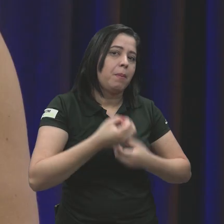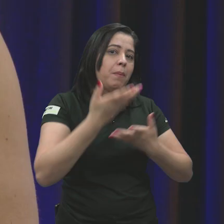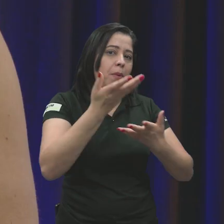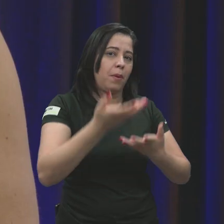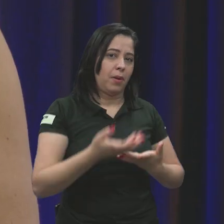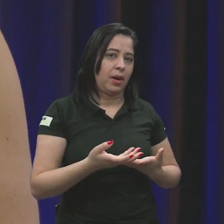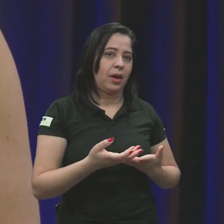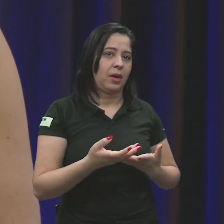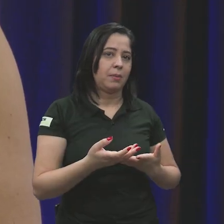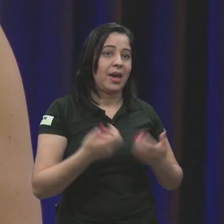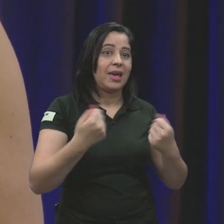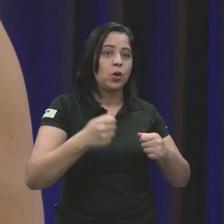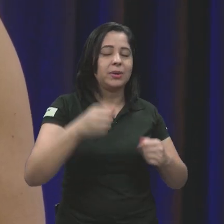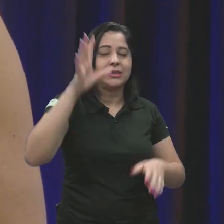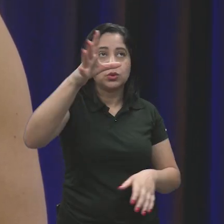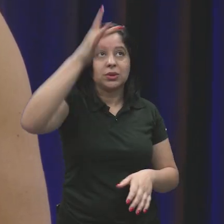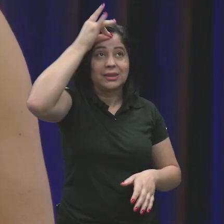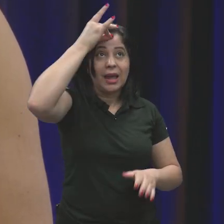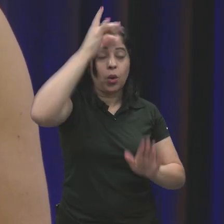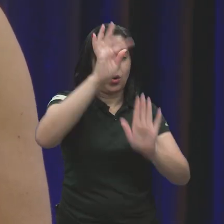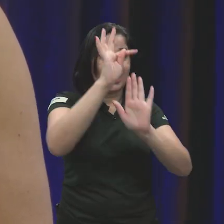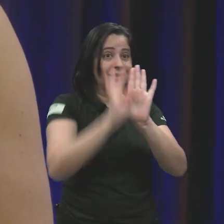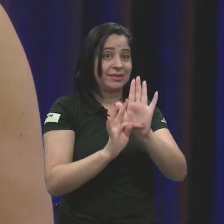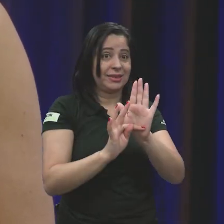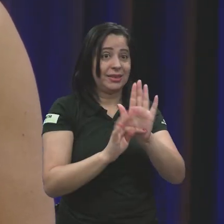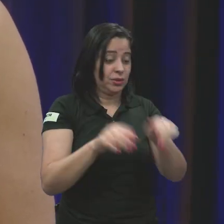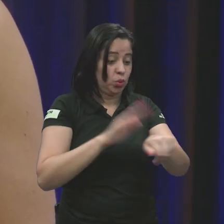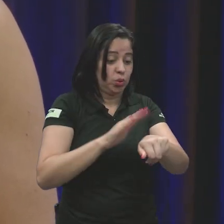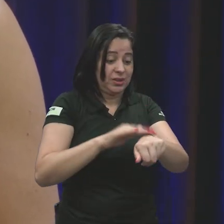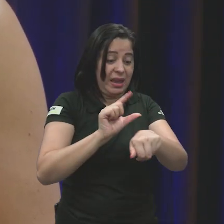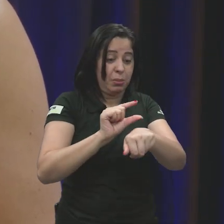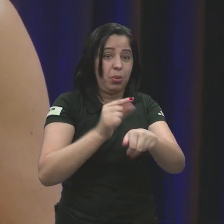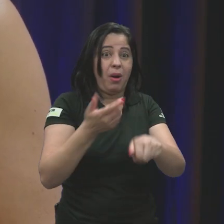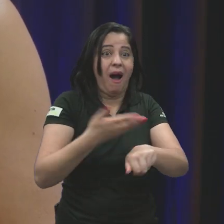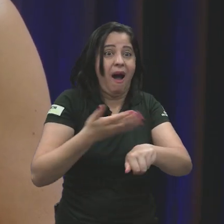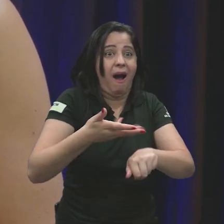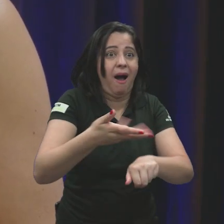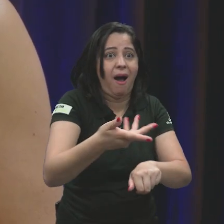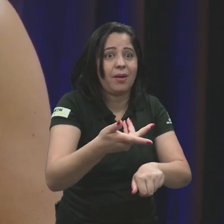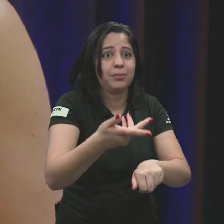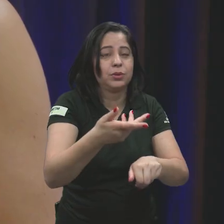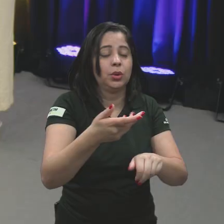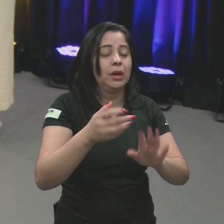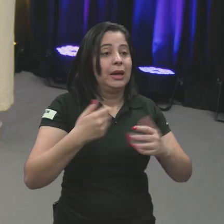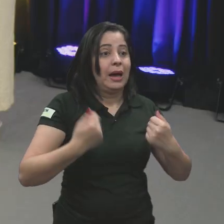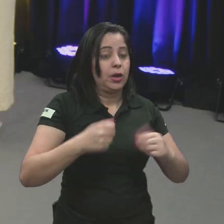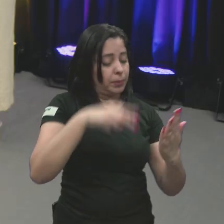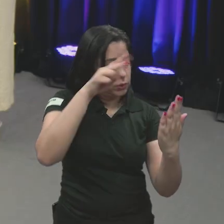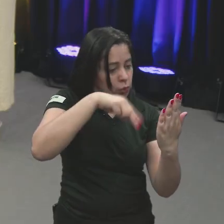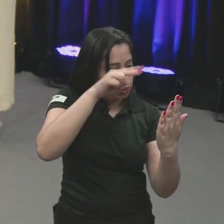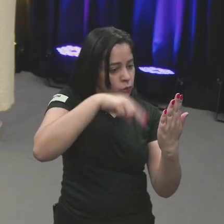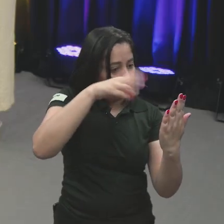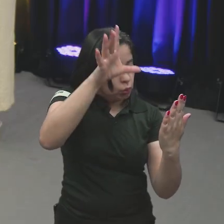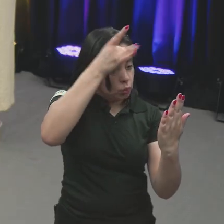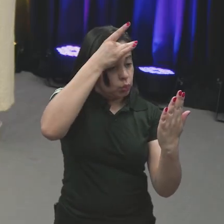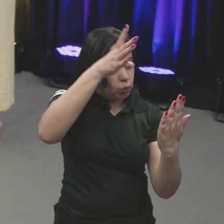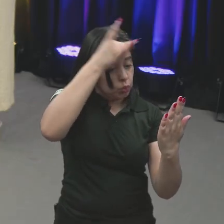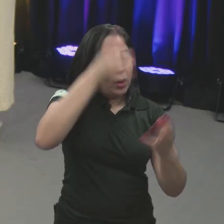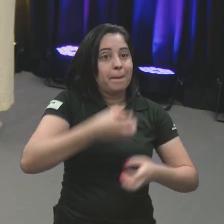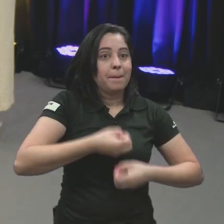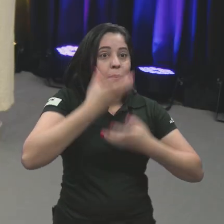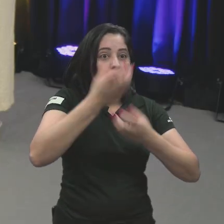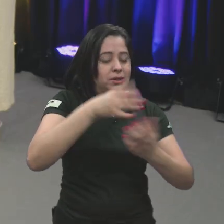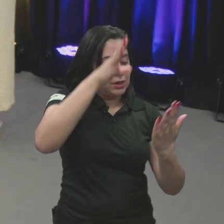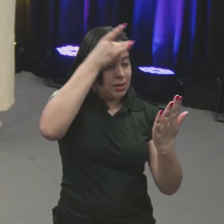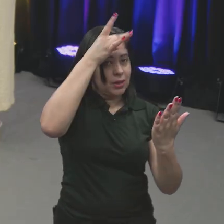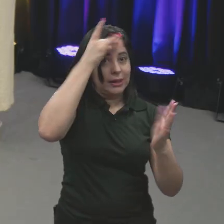eu tinha que decorar algum texto que era em pouco tempo. Aí eu tinha que focar naquilo. Aí eu tinha muito... Parecia